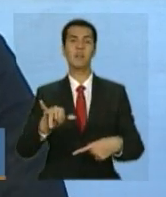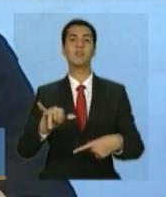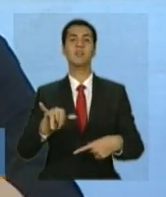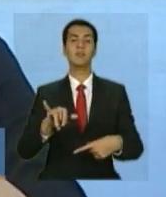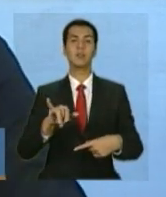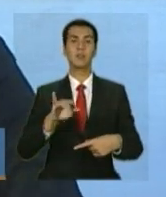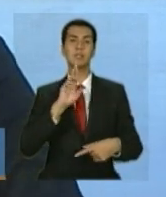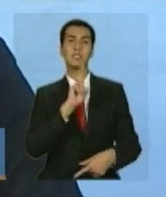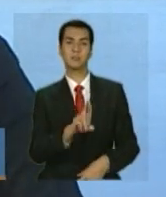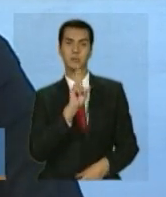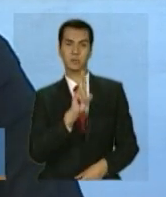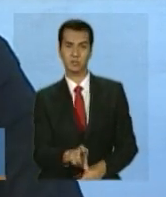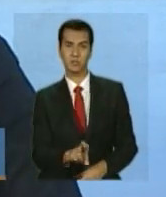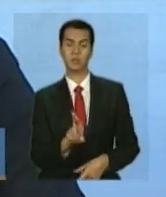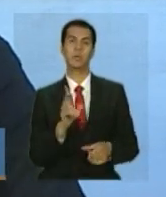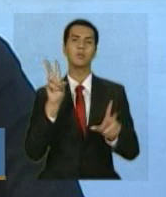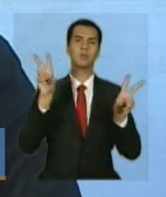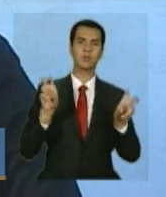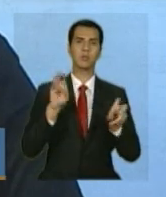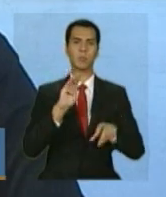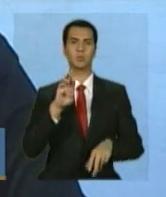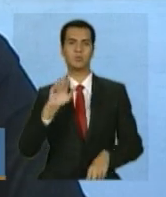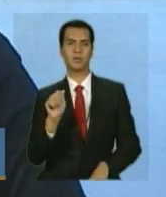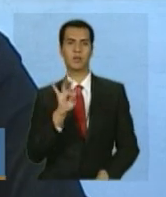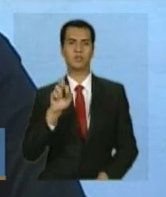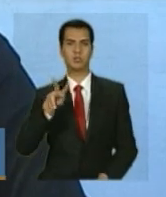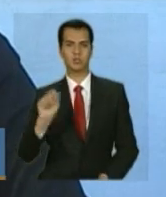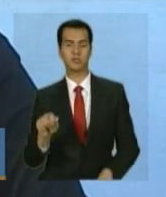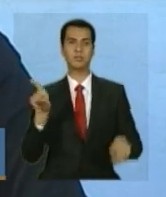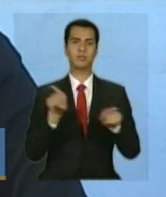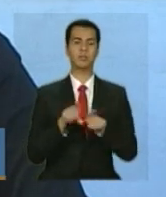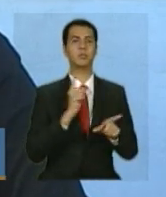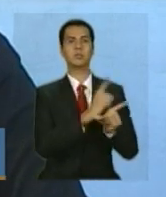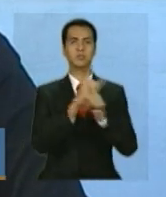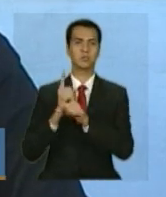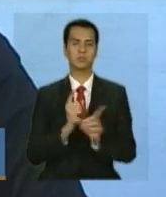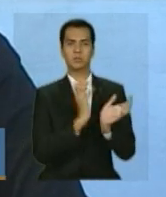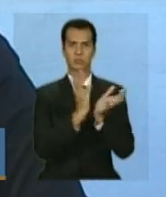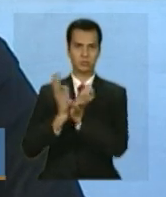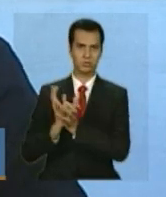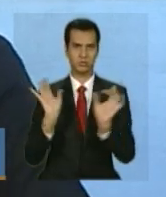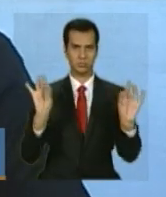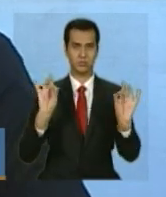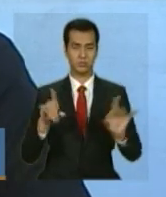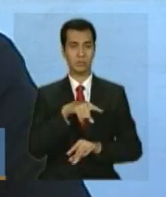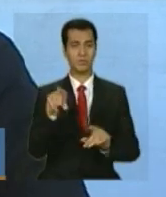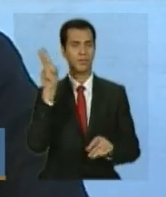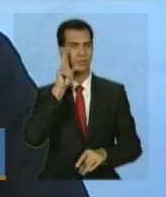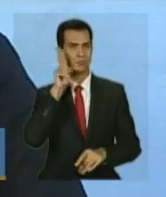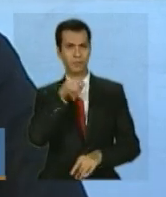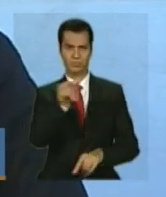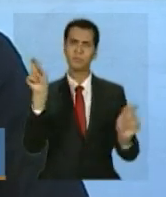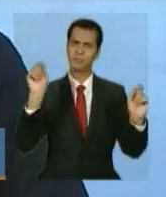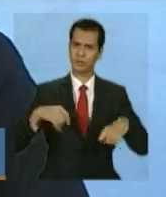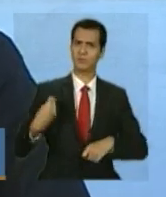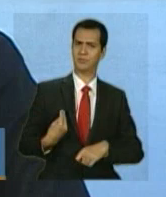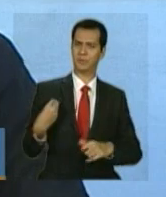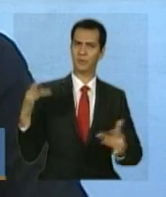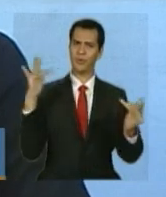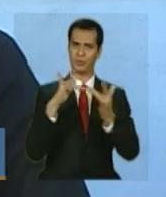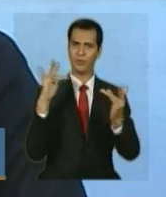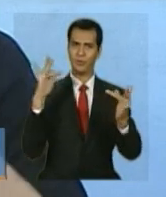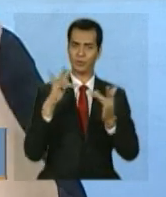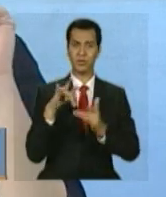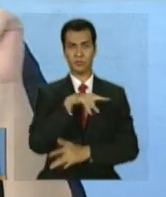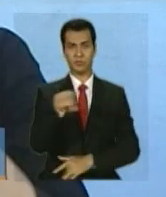gestores sobre a busca ativa e a identificação de grupos populacionais tradicionais e específicos. Lembrando ainda que você pode participar com